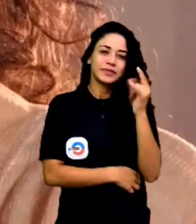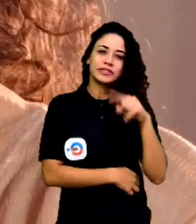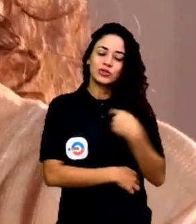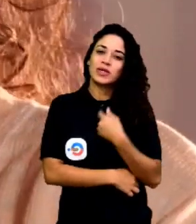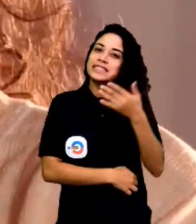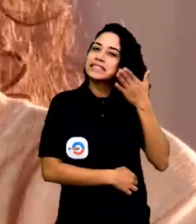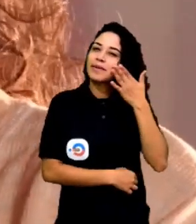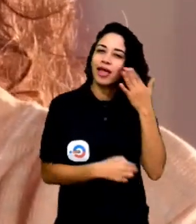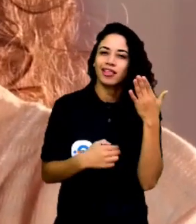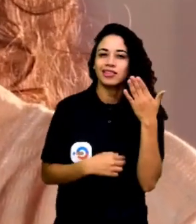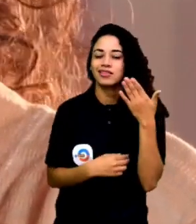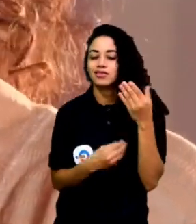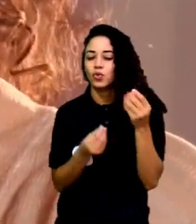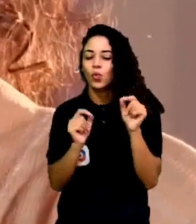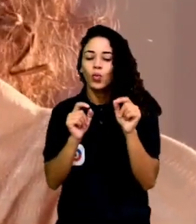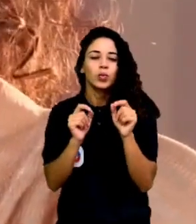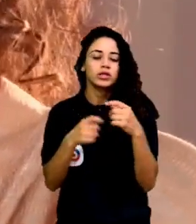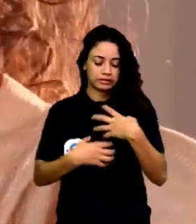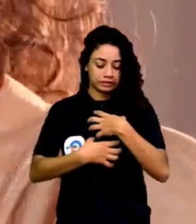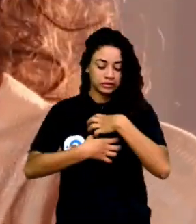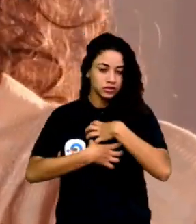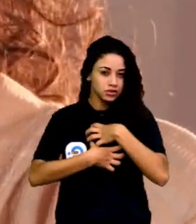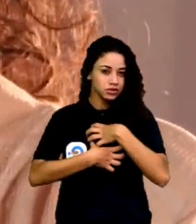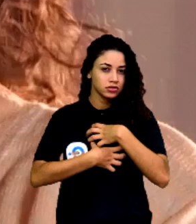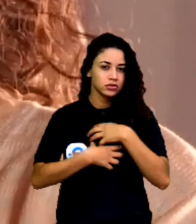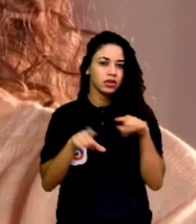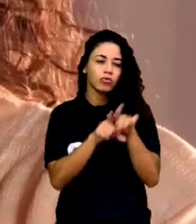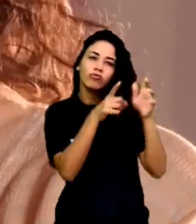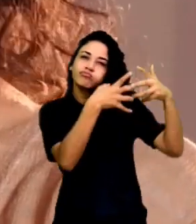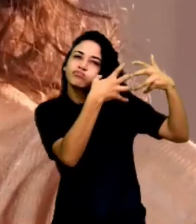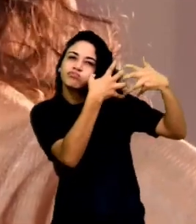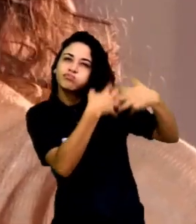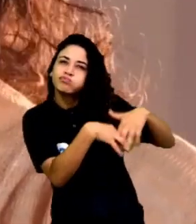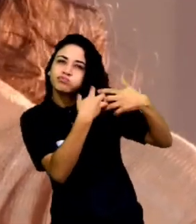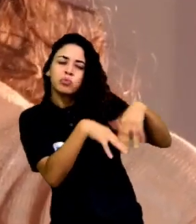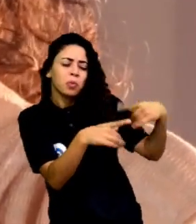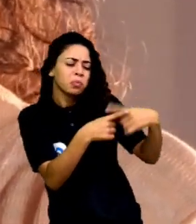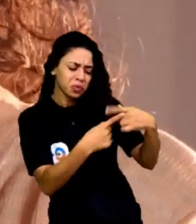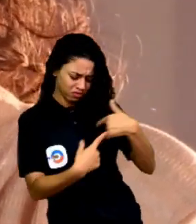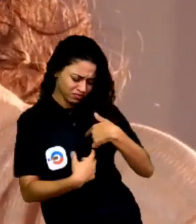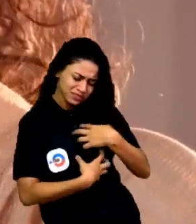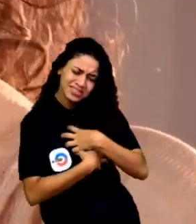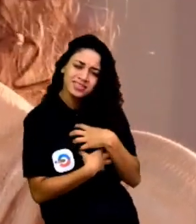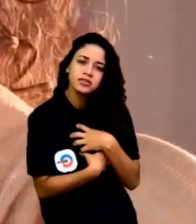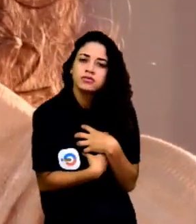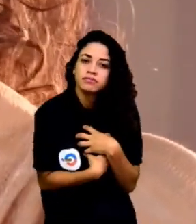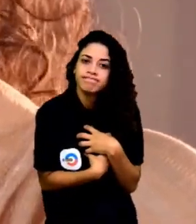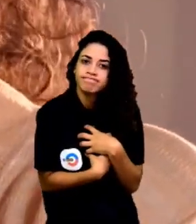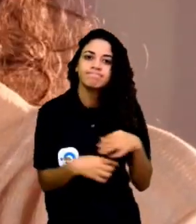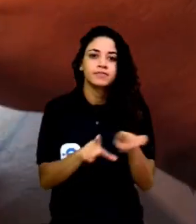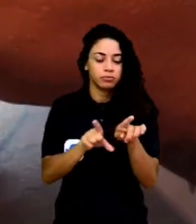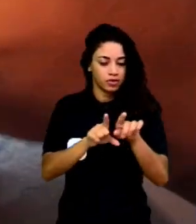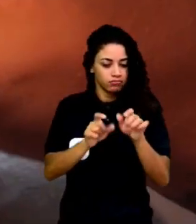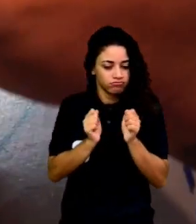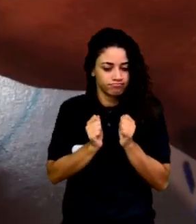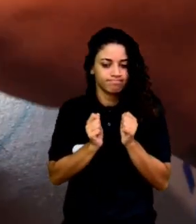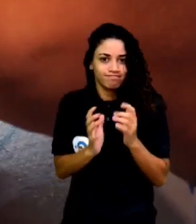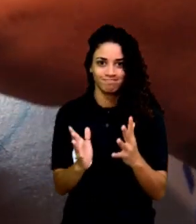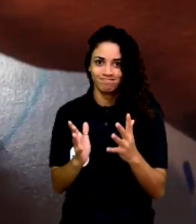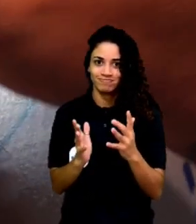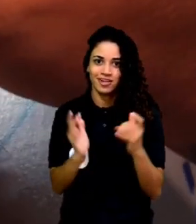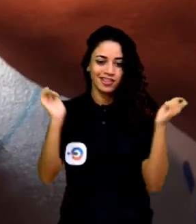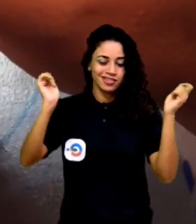saiba entender o que estamos sentindo, refletir sobre o porquê estamos sentindo e agir. Para que